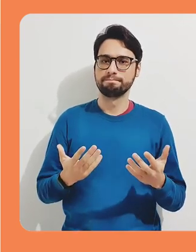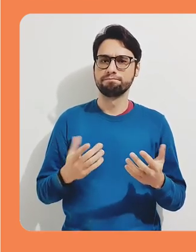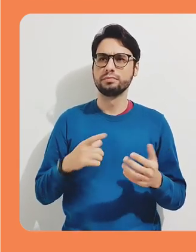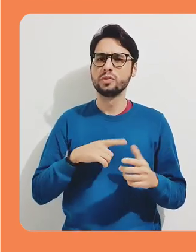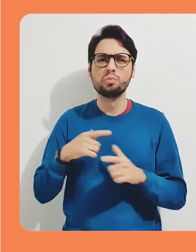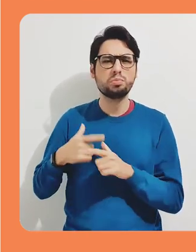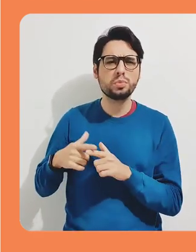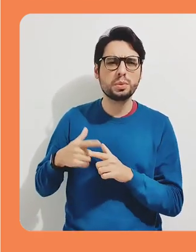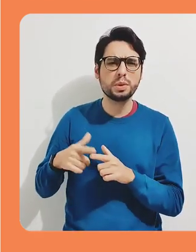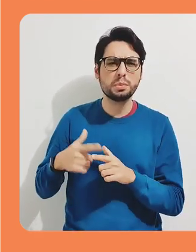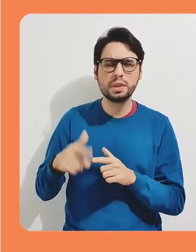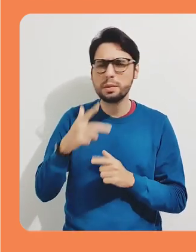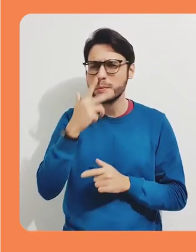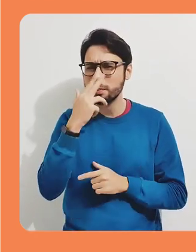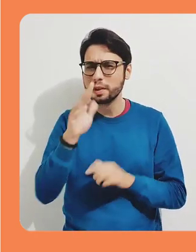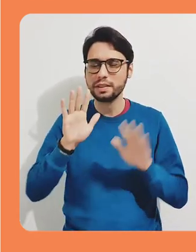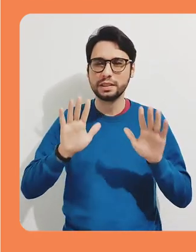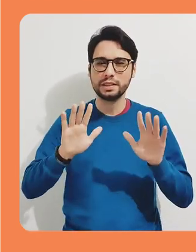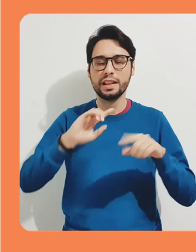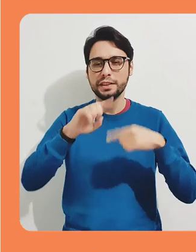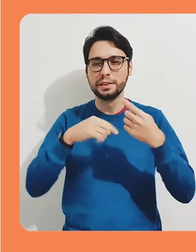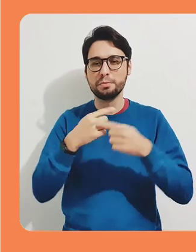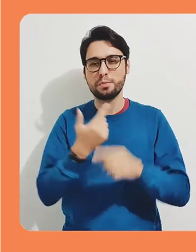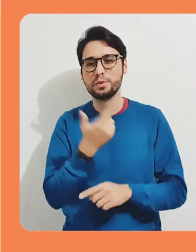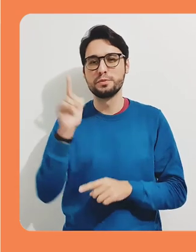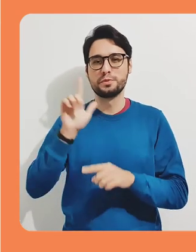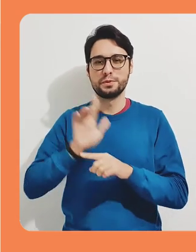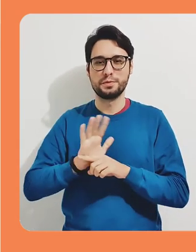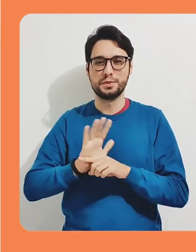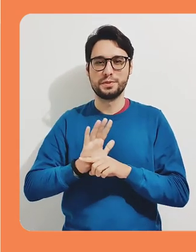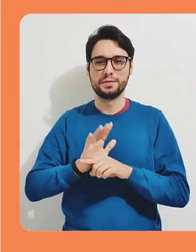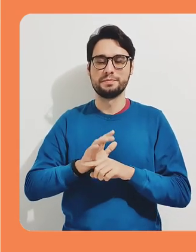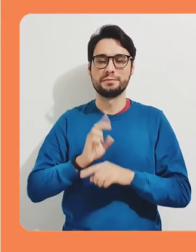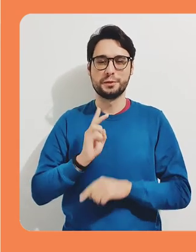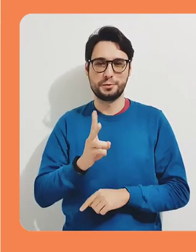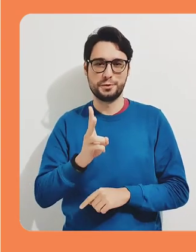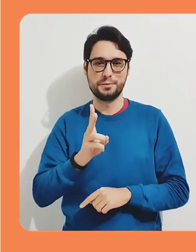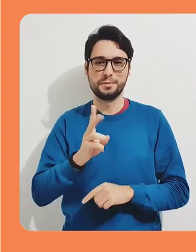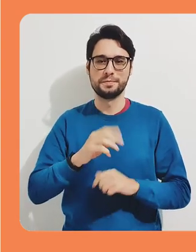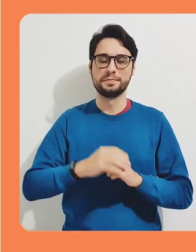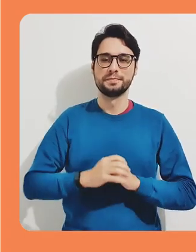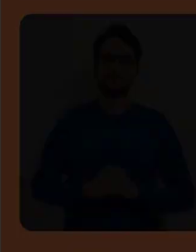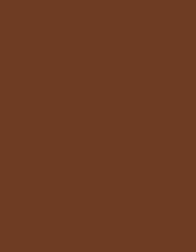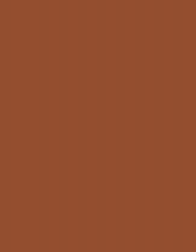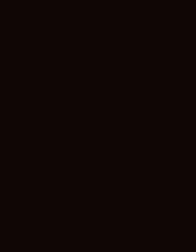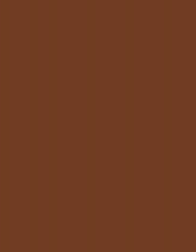no link, ele me abre uma nova página para o site da UFSC.